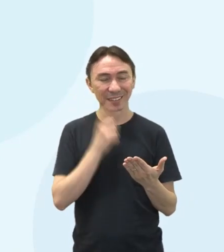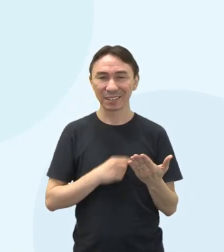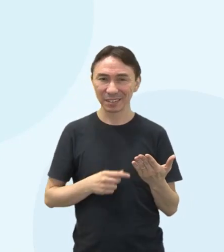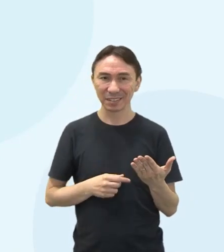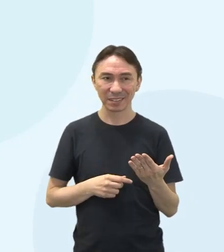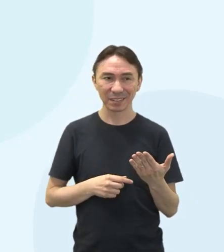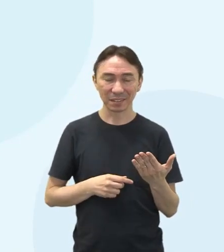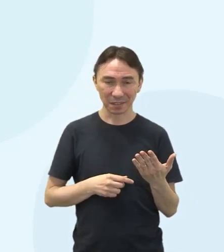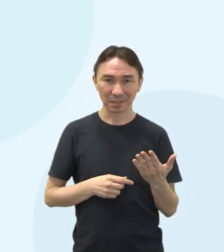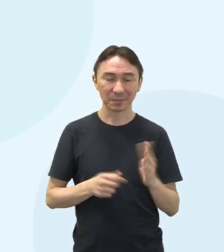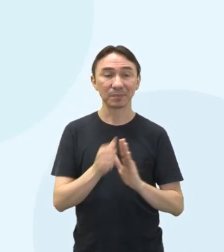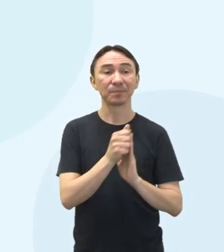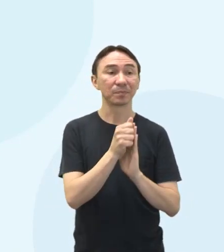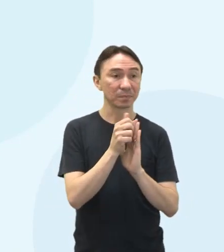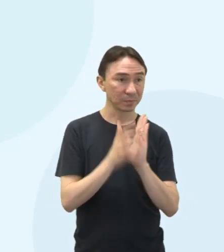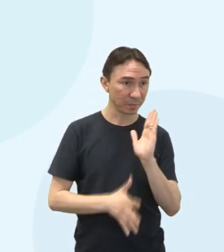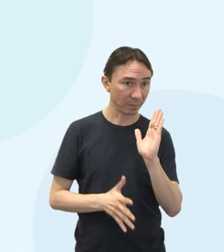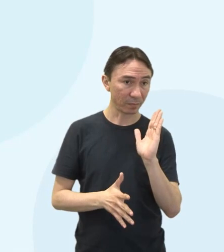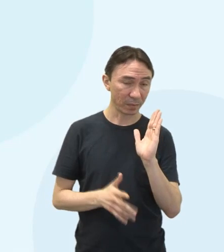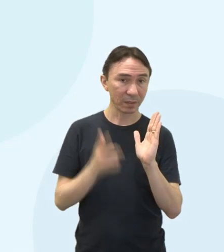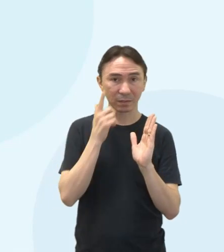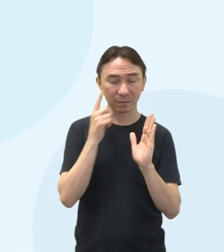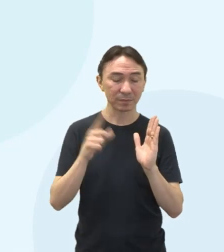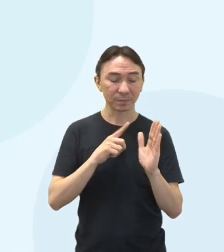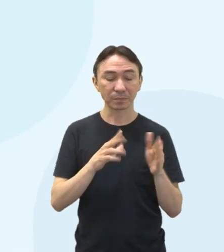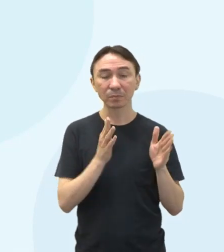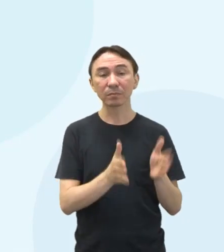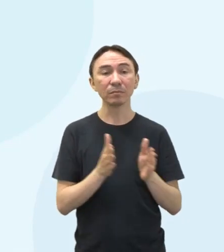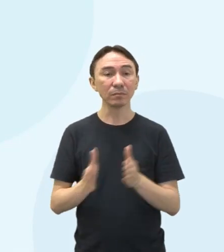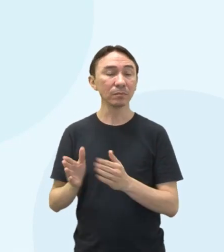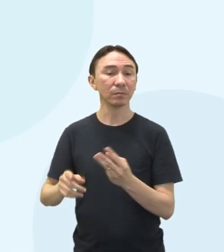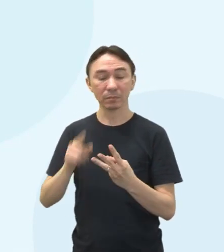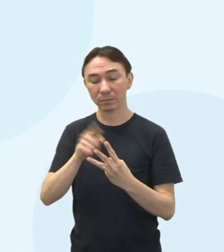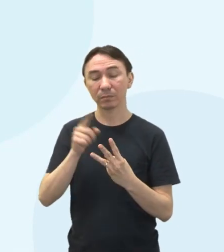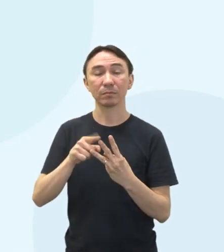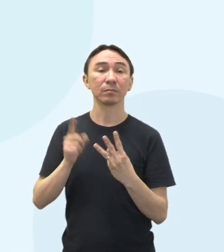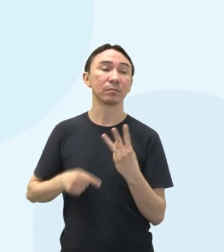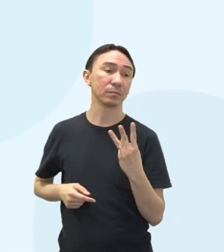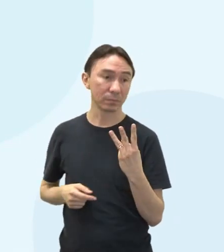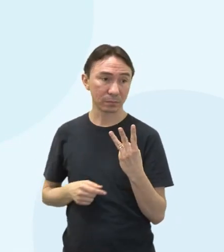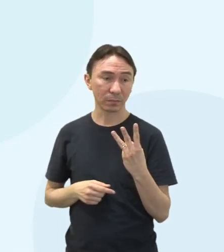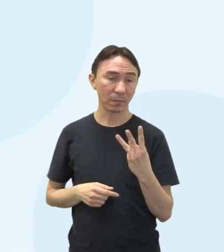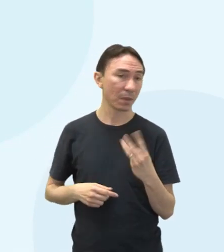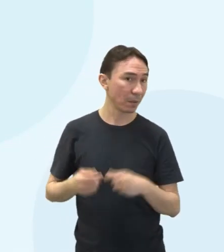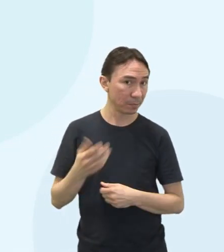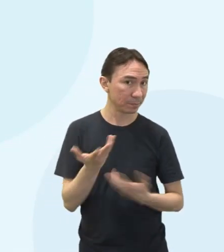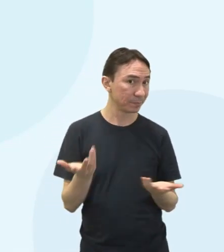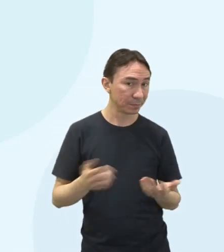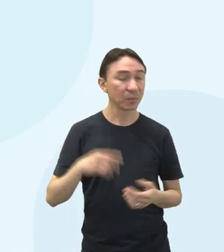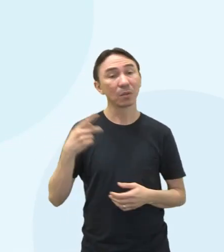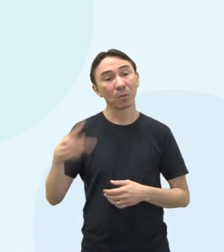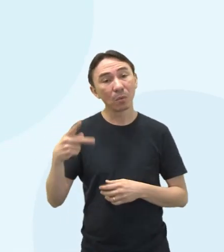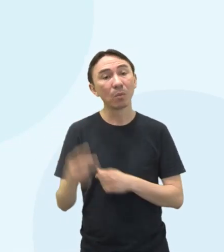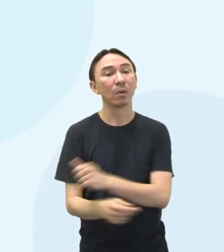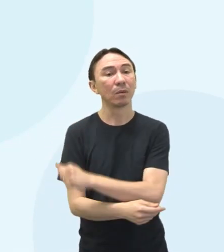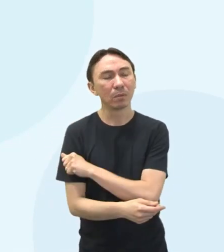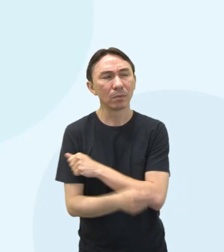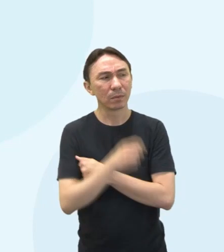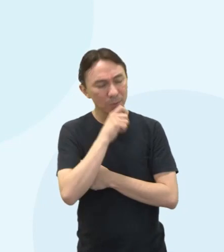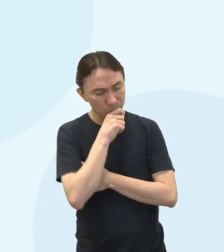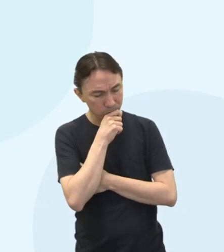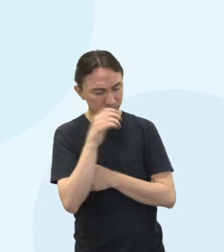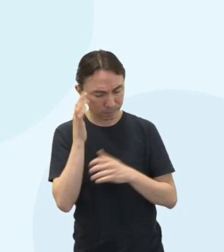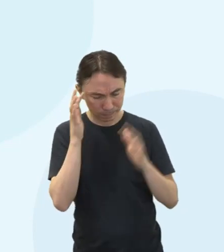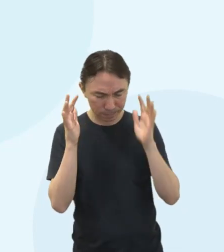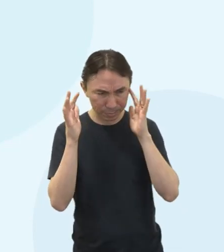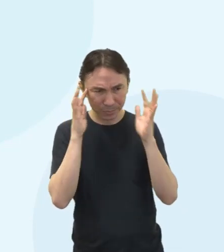para atividade ela busca estimular o aluno a verificar Como que eu posso